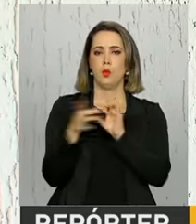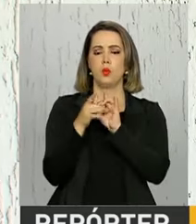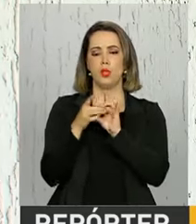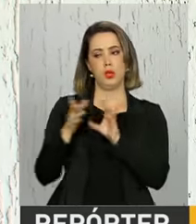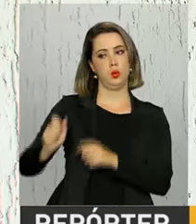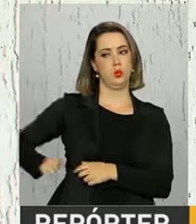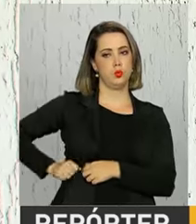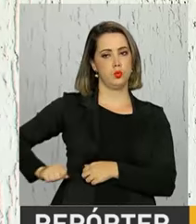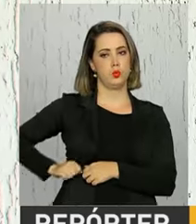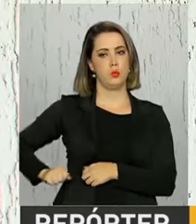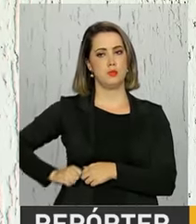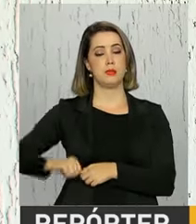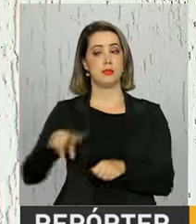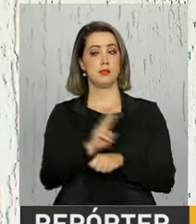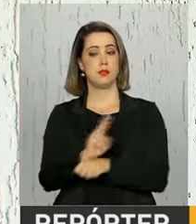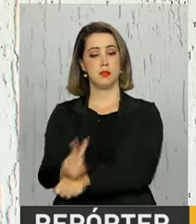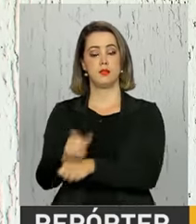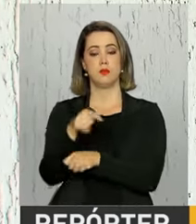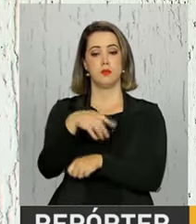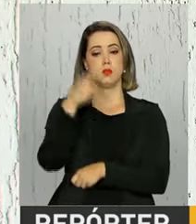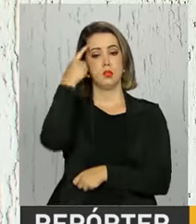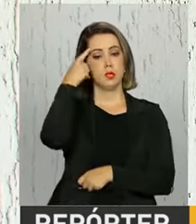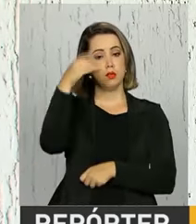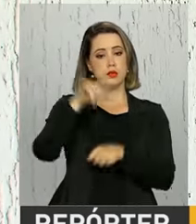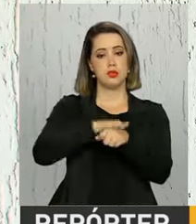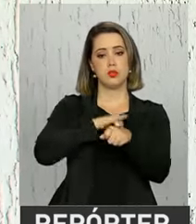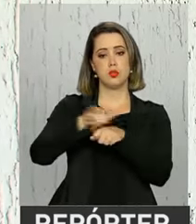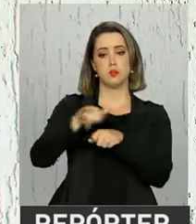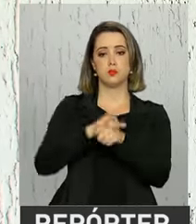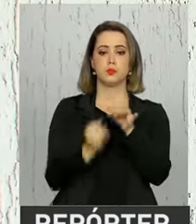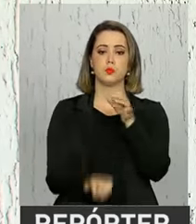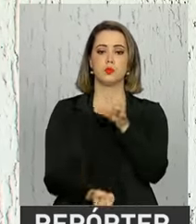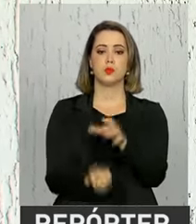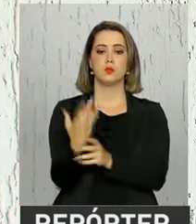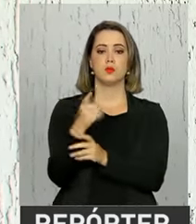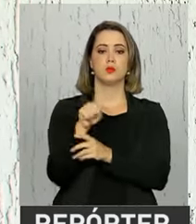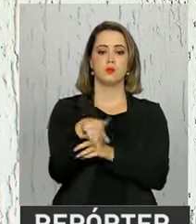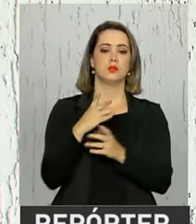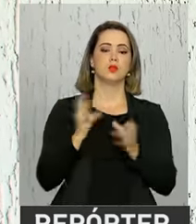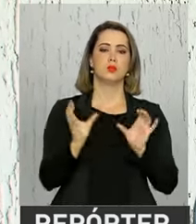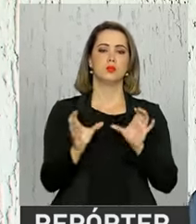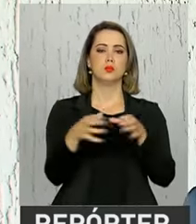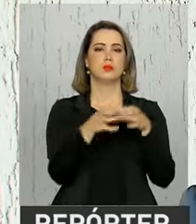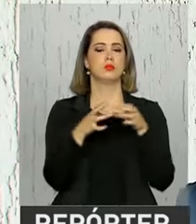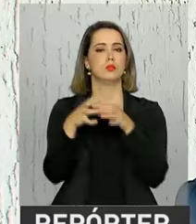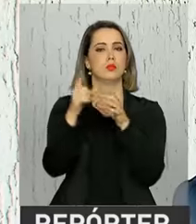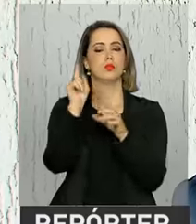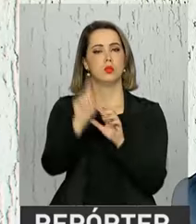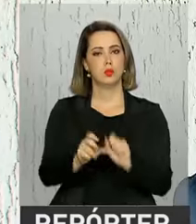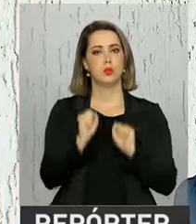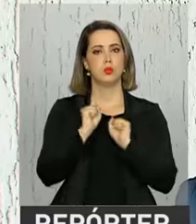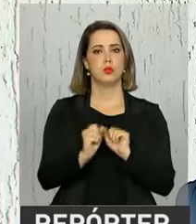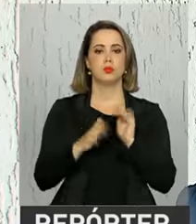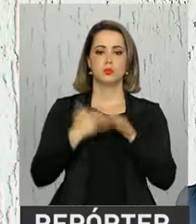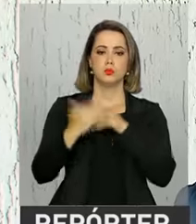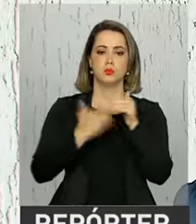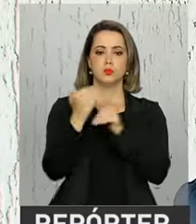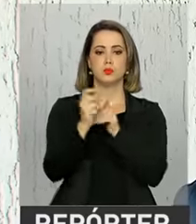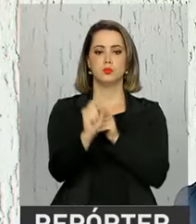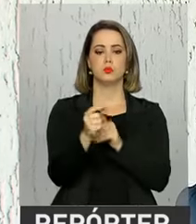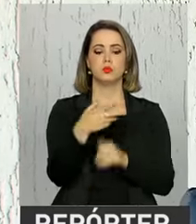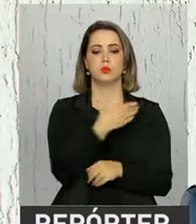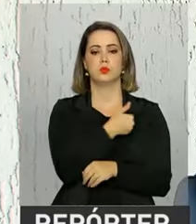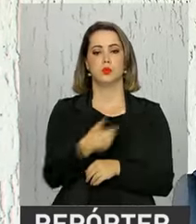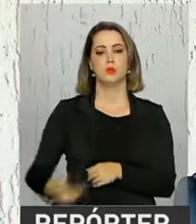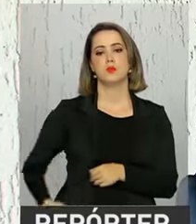a inteligência e estratégia cria um ambiente bastante fértil para que consolide o estado no